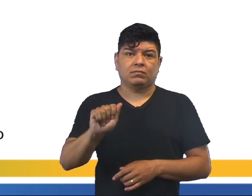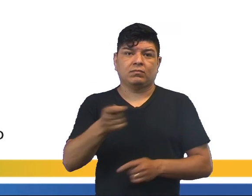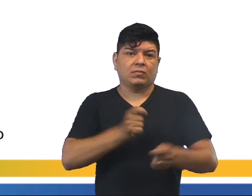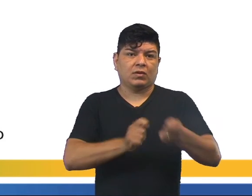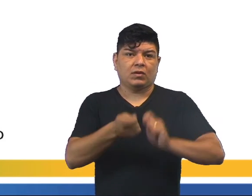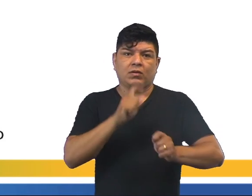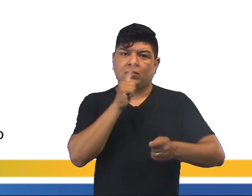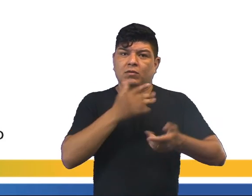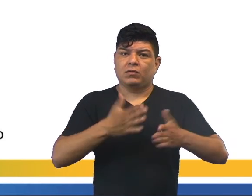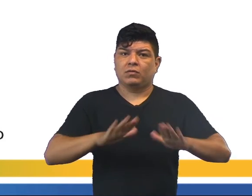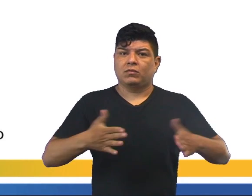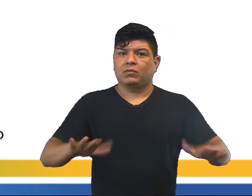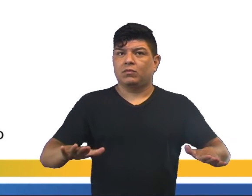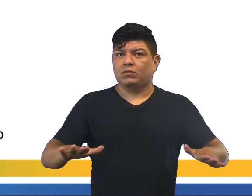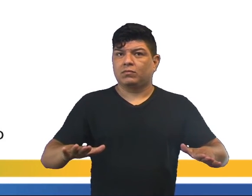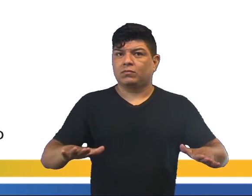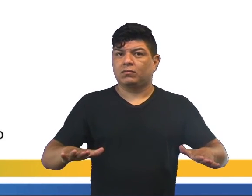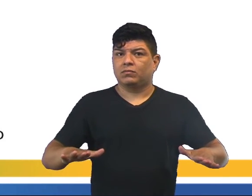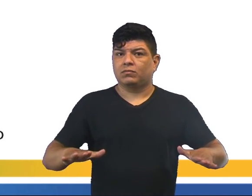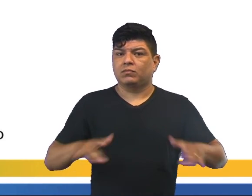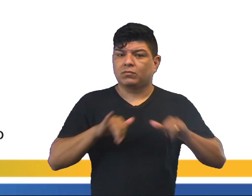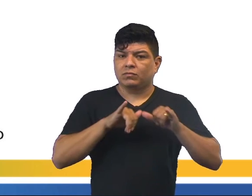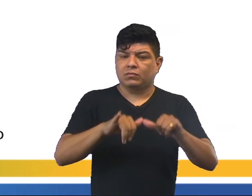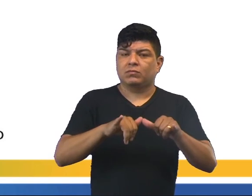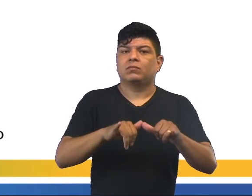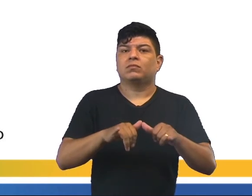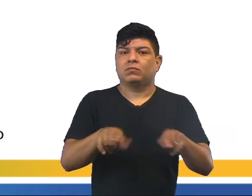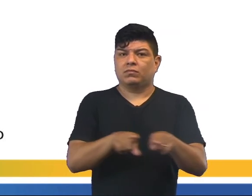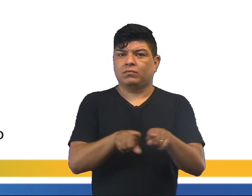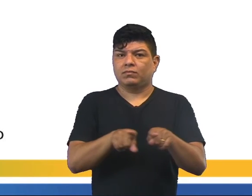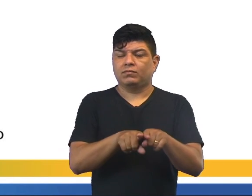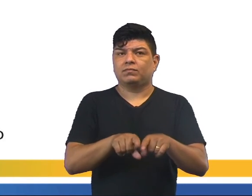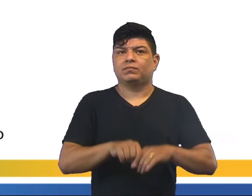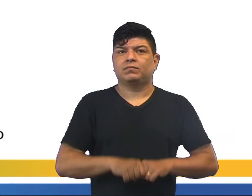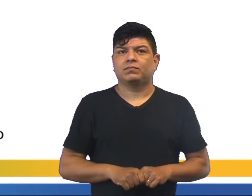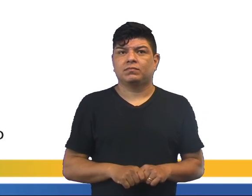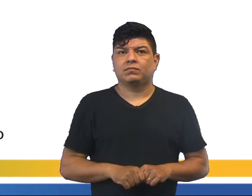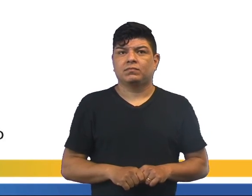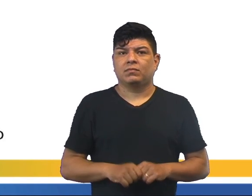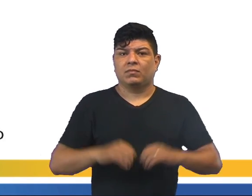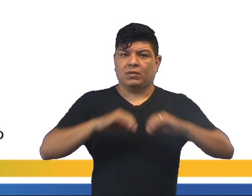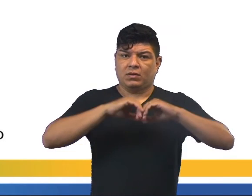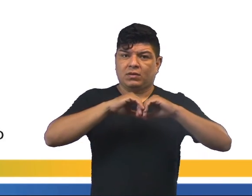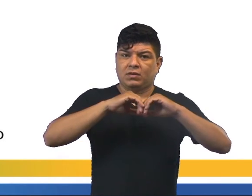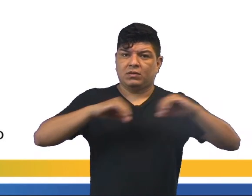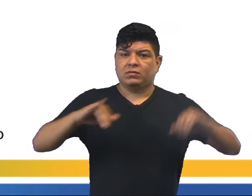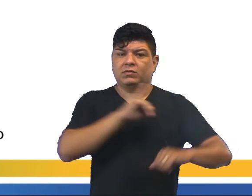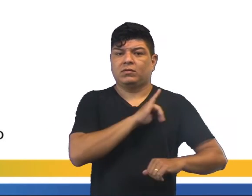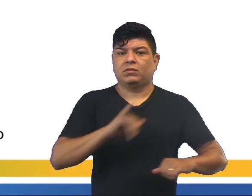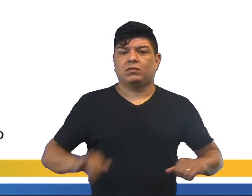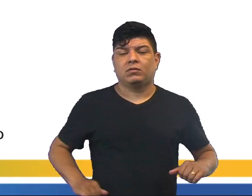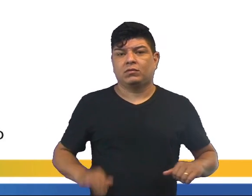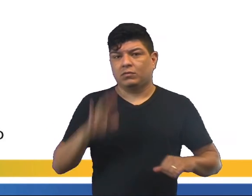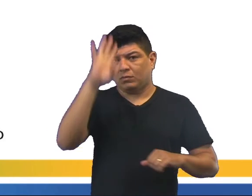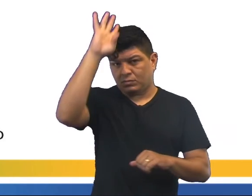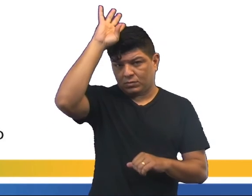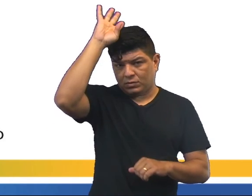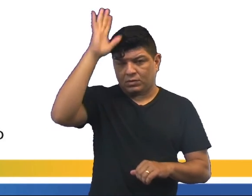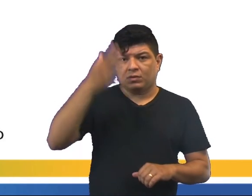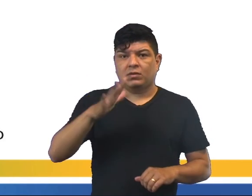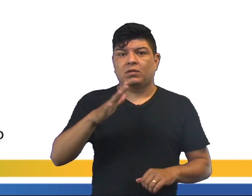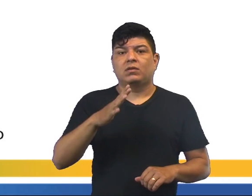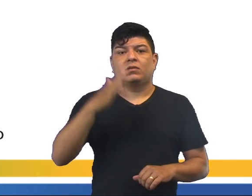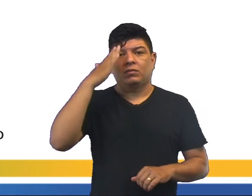do mar, ou pelo controle do comércio do mar Mediterrâneo, pela divisão do Império Romano entre os